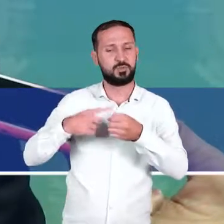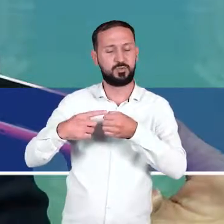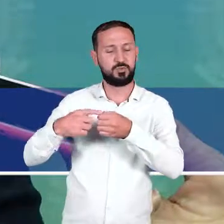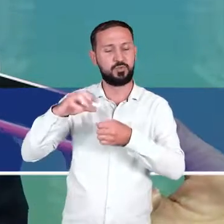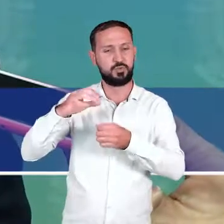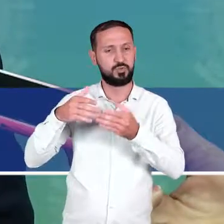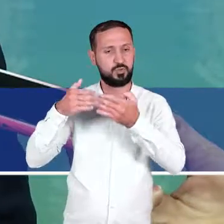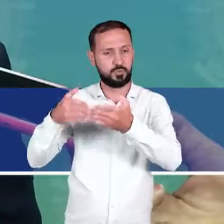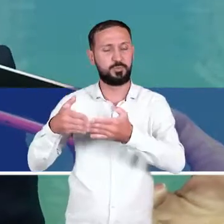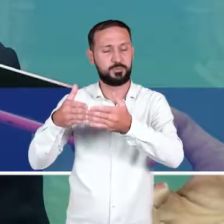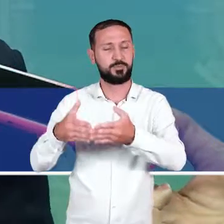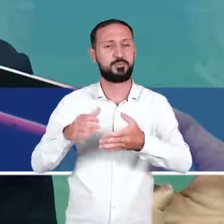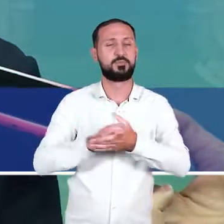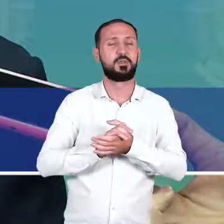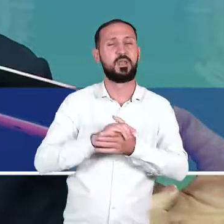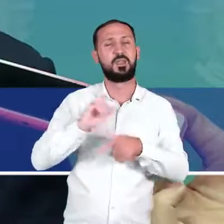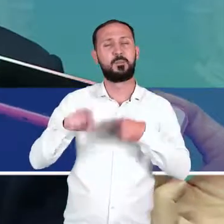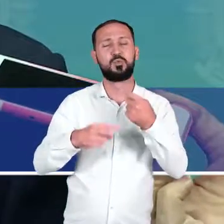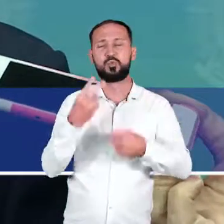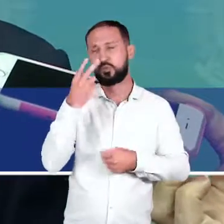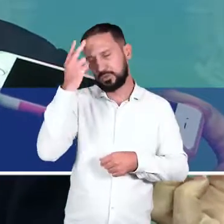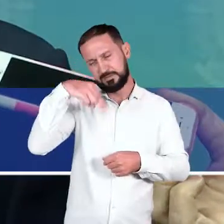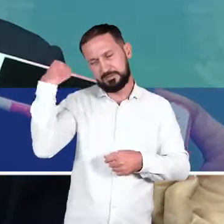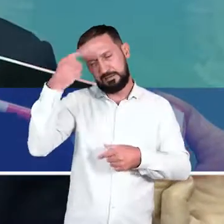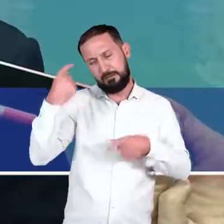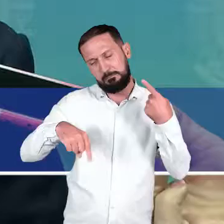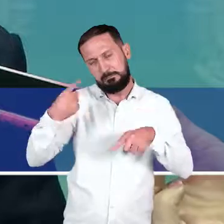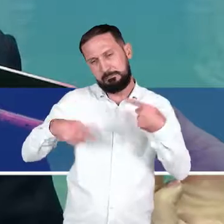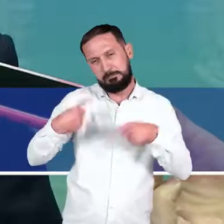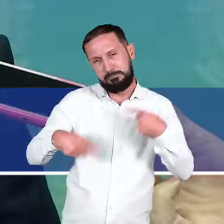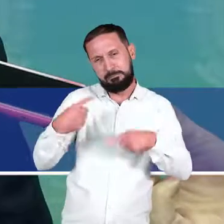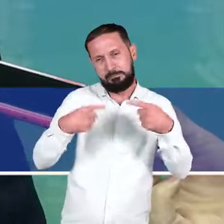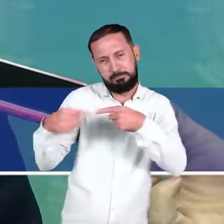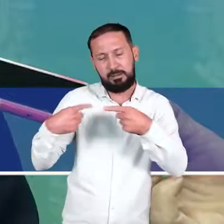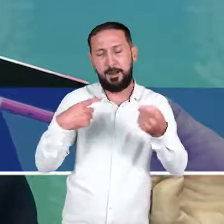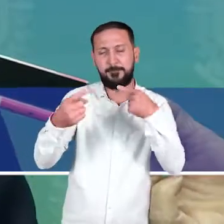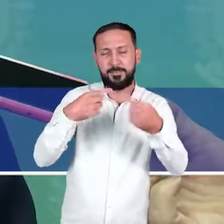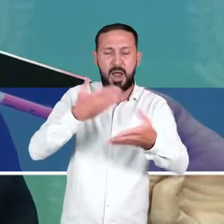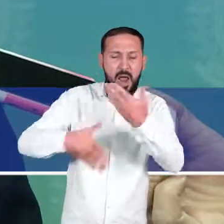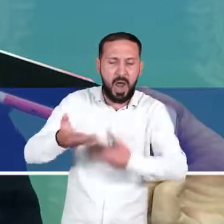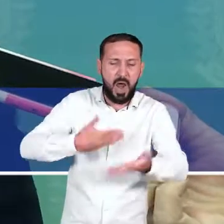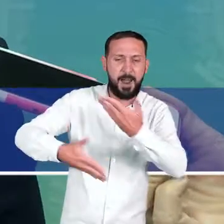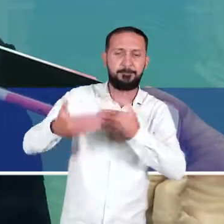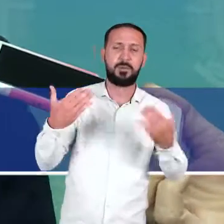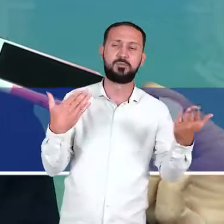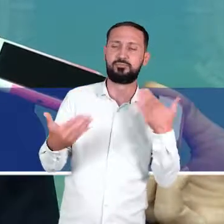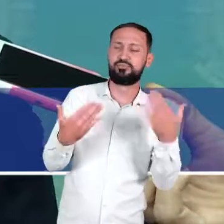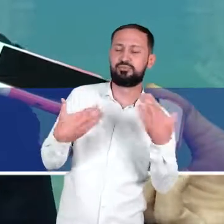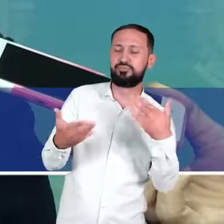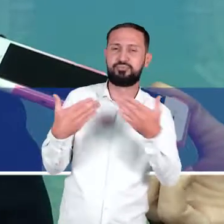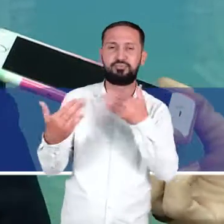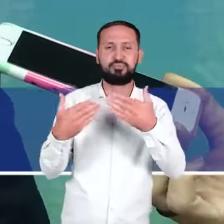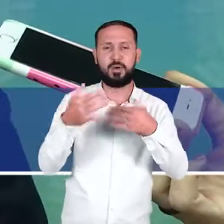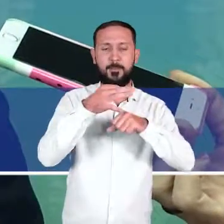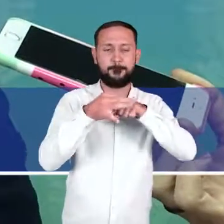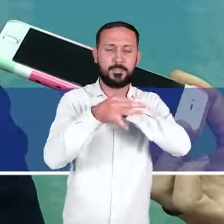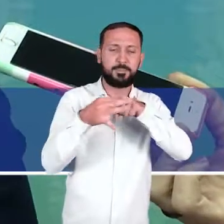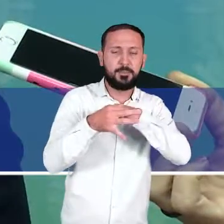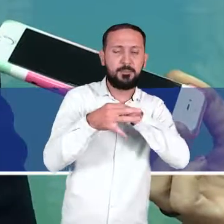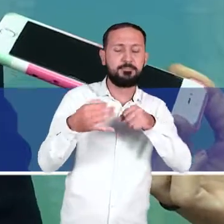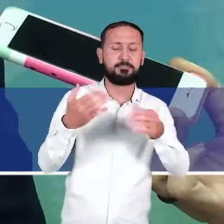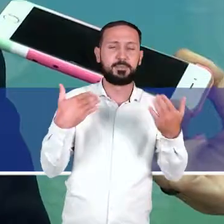e depois de mais de 2 horas, né, de debates, de pontos de